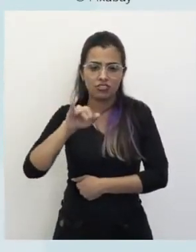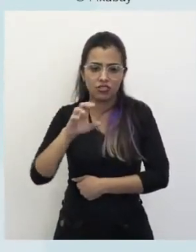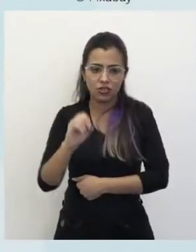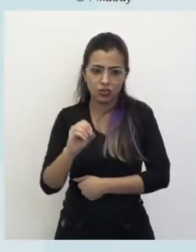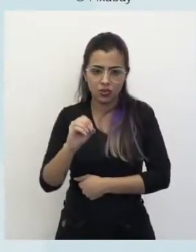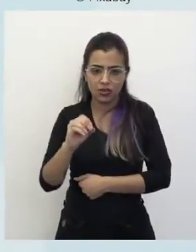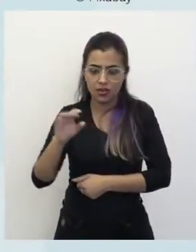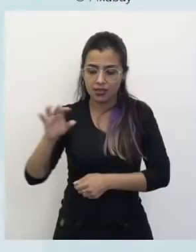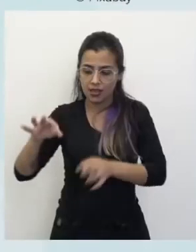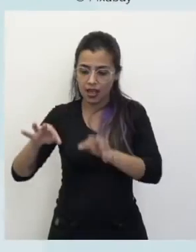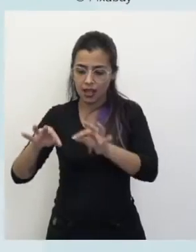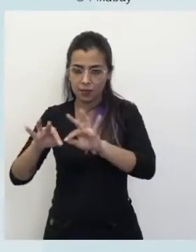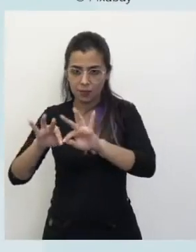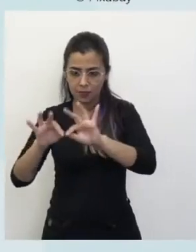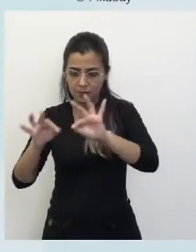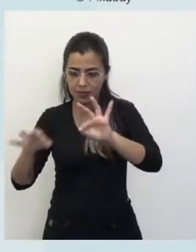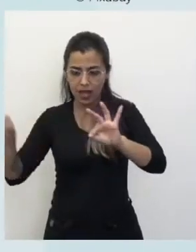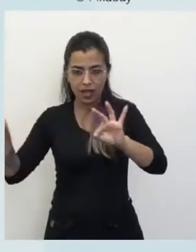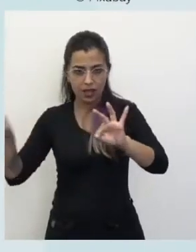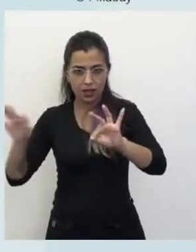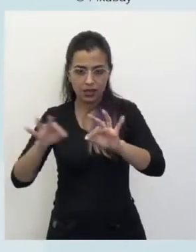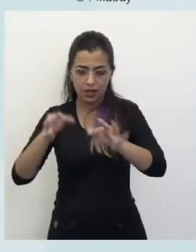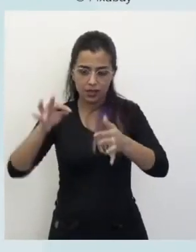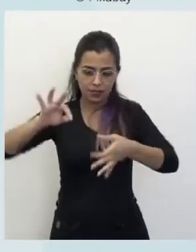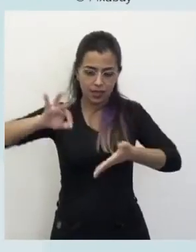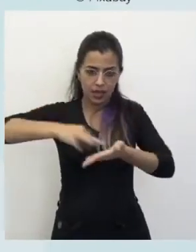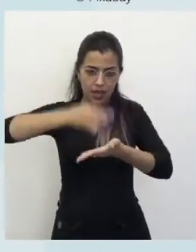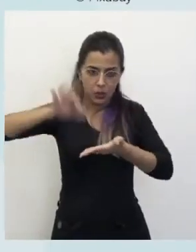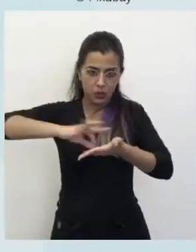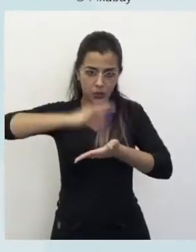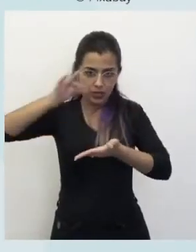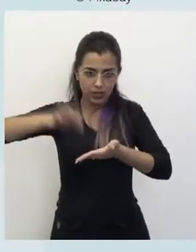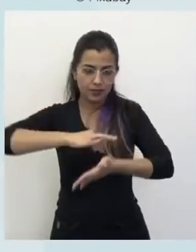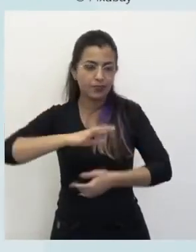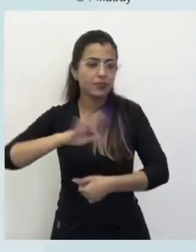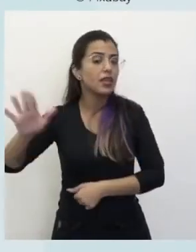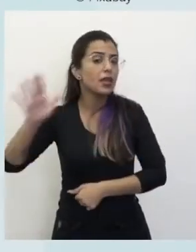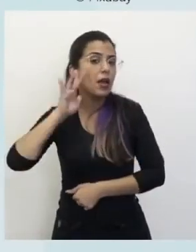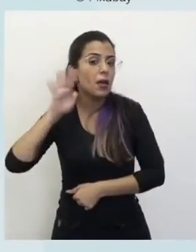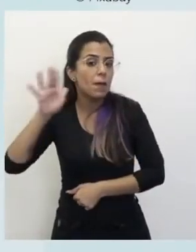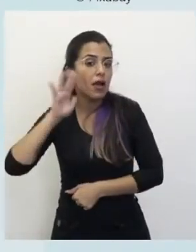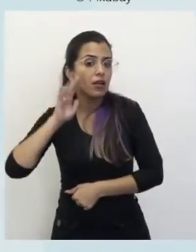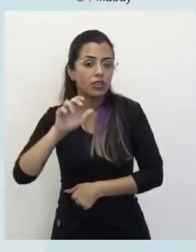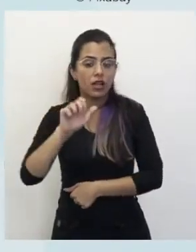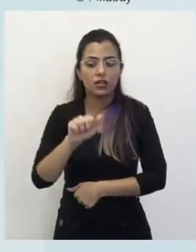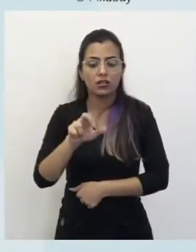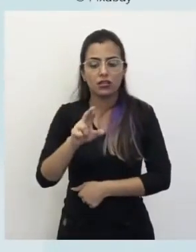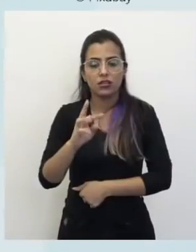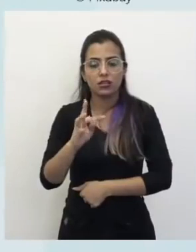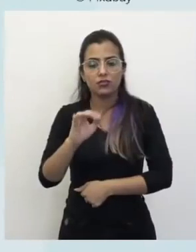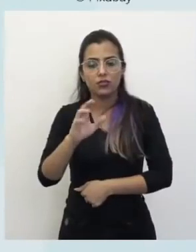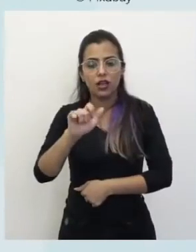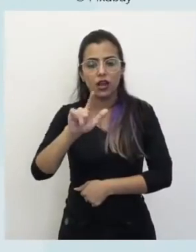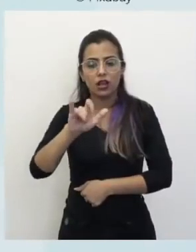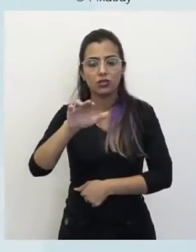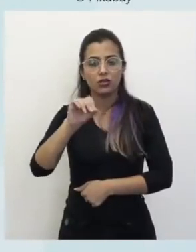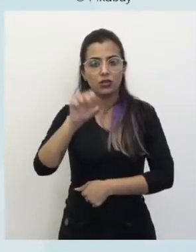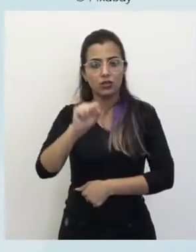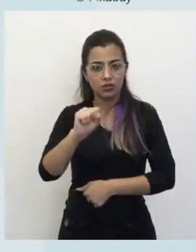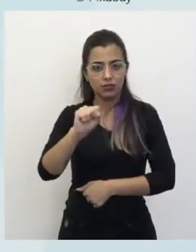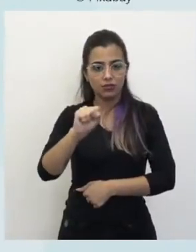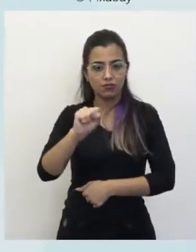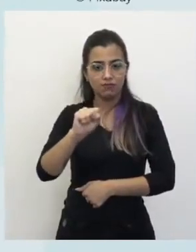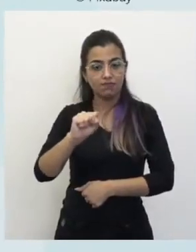entre a agulha e a linha? Vamos imaginar que os articuladores textuais atuam como a linha, que